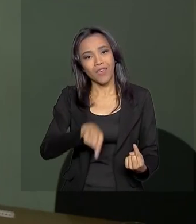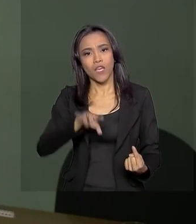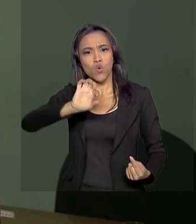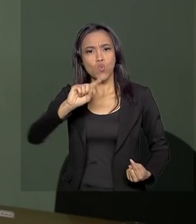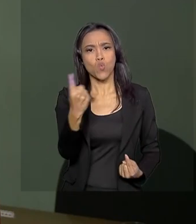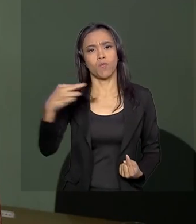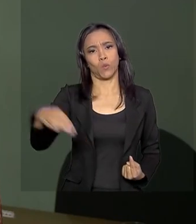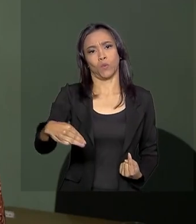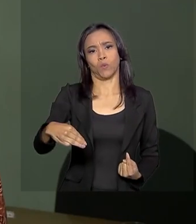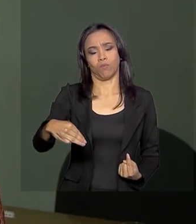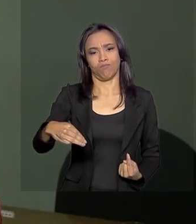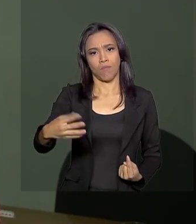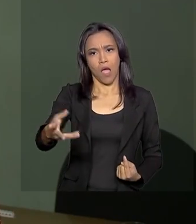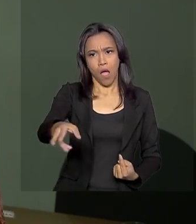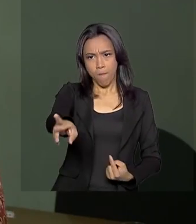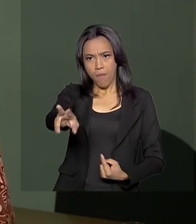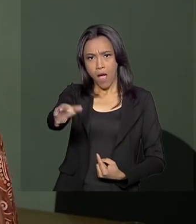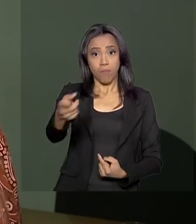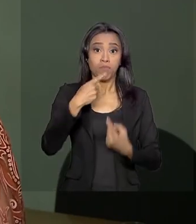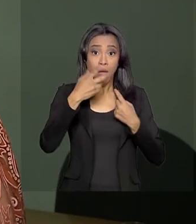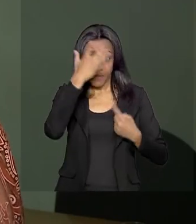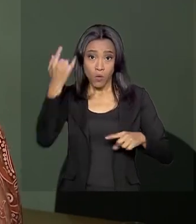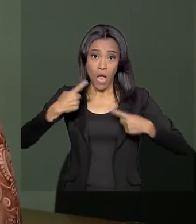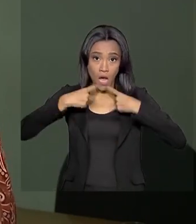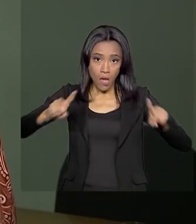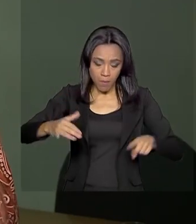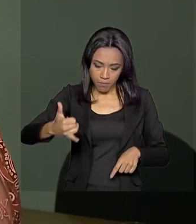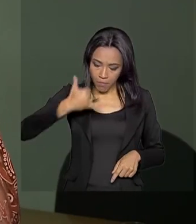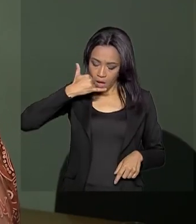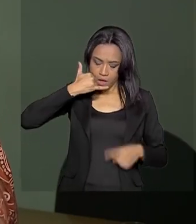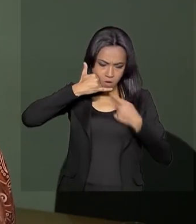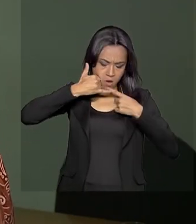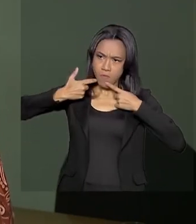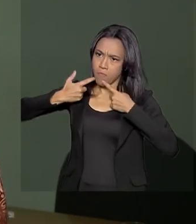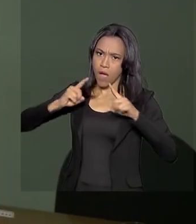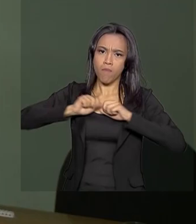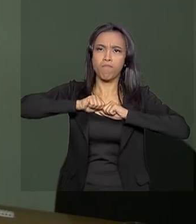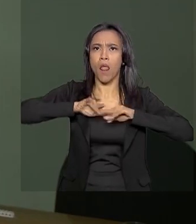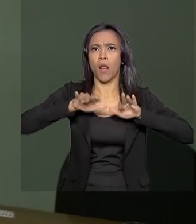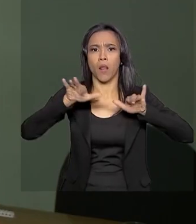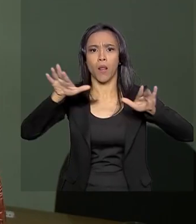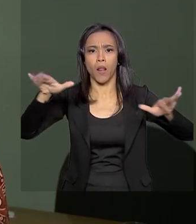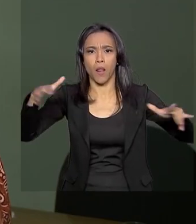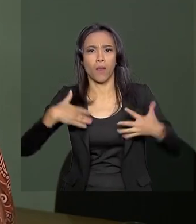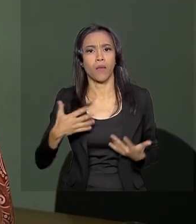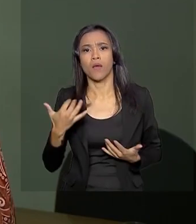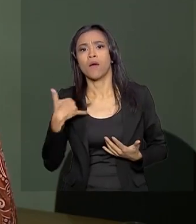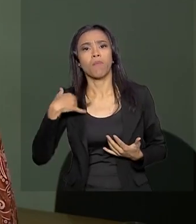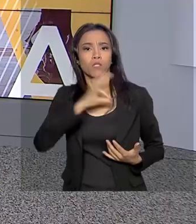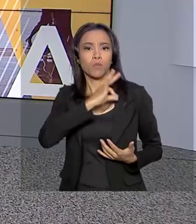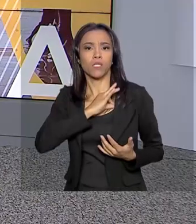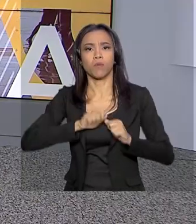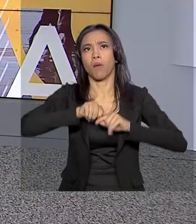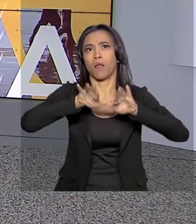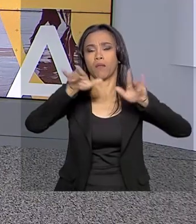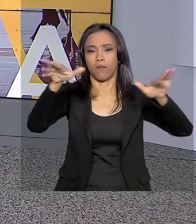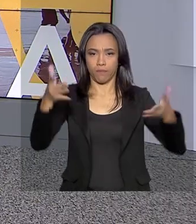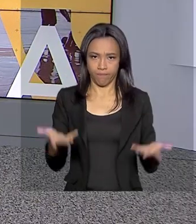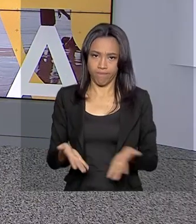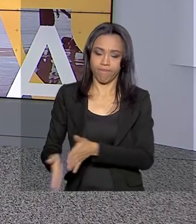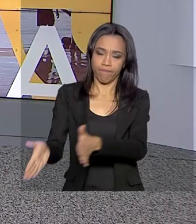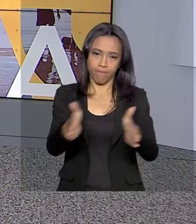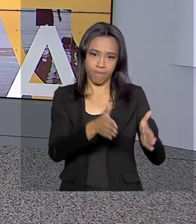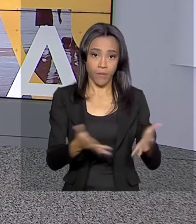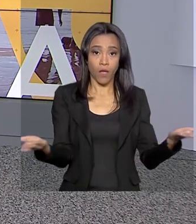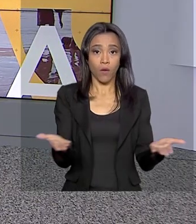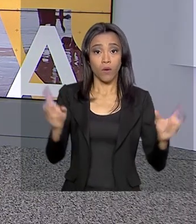de um minuto, quando uma pessoa desaparecer, a denúncia já chegar em menos de um minuto até a mão das autoridades. O assunto